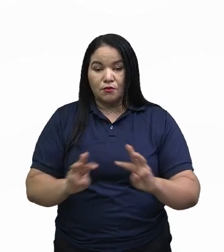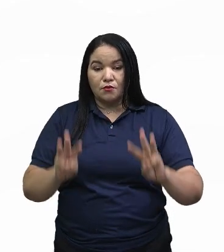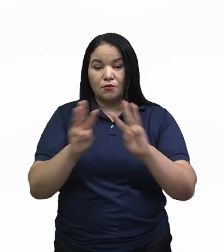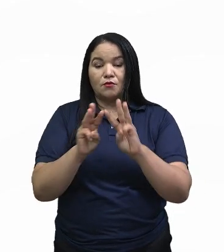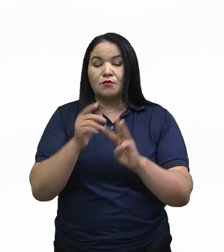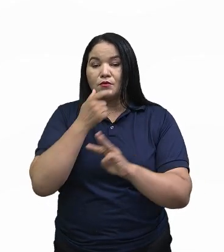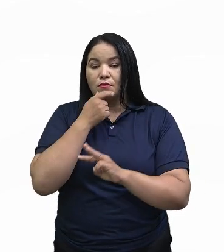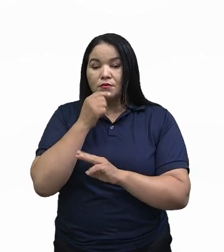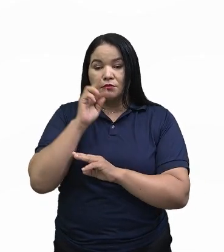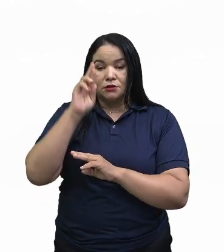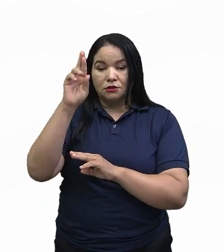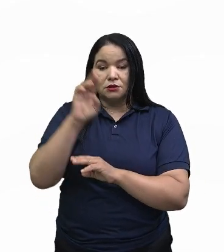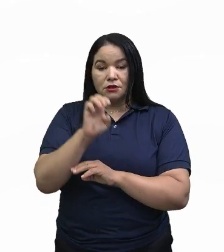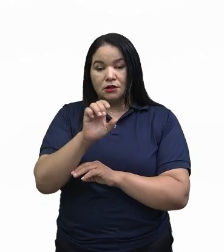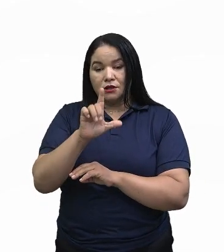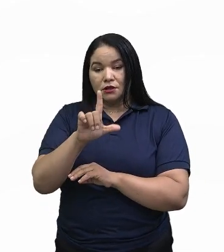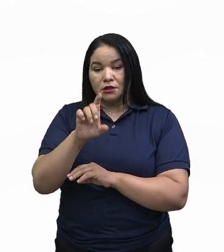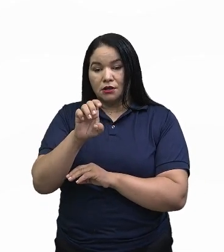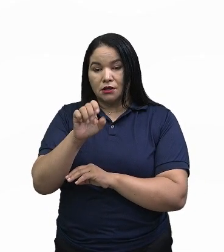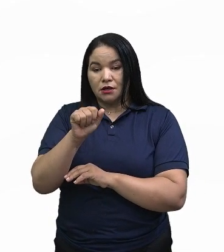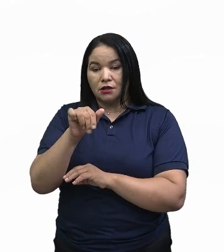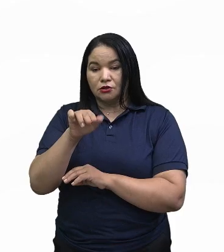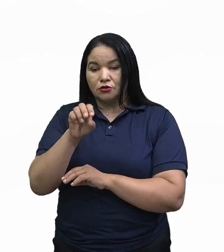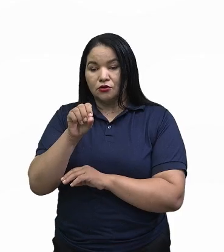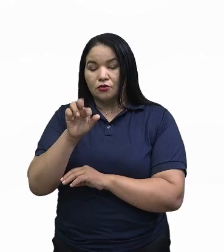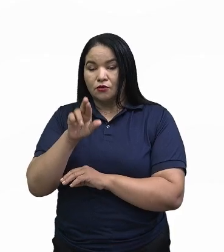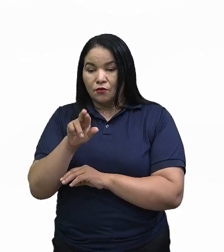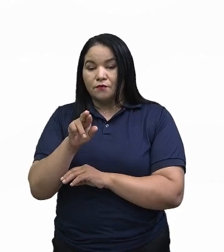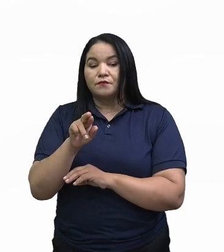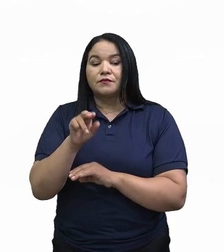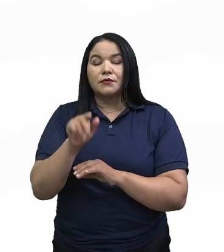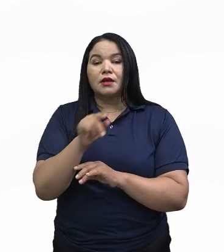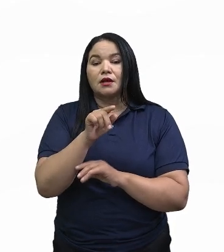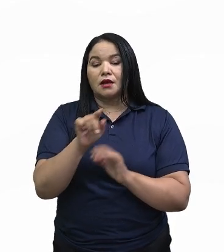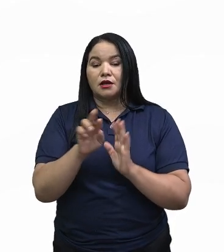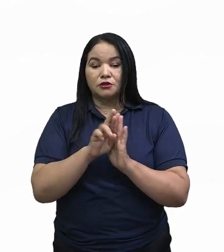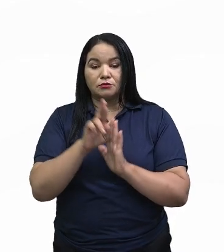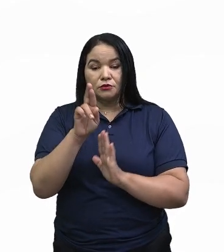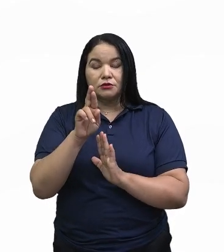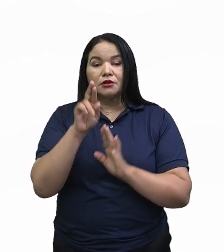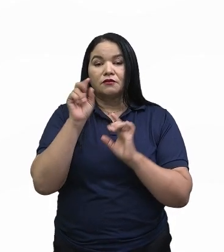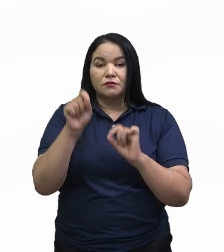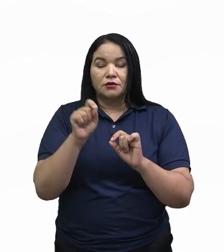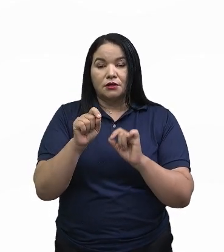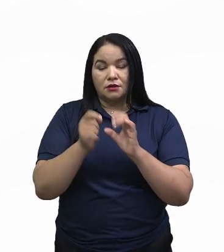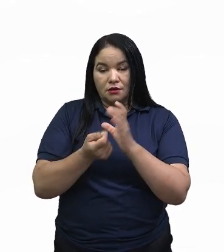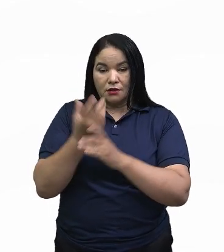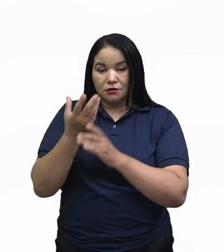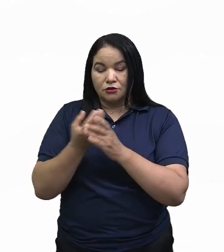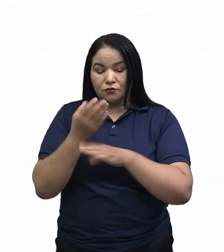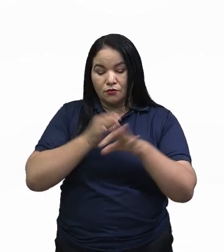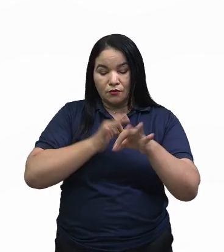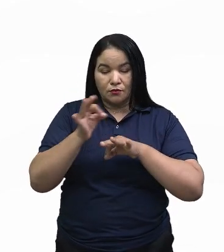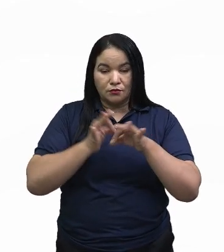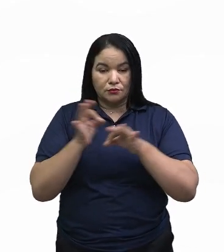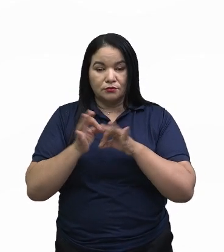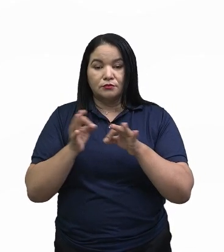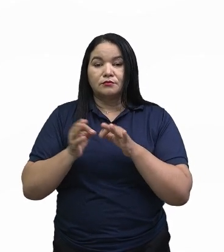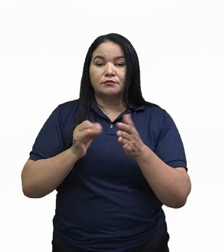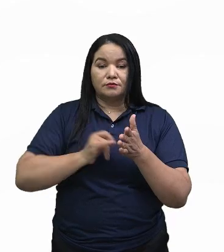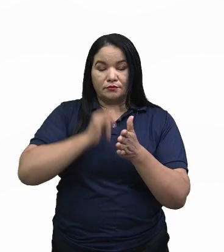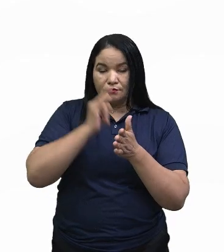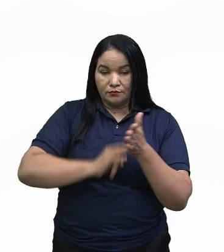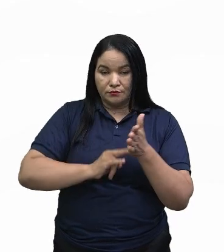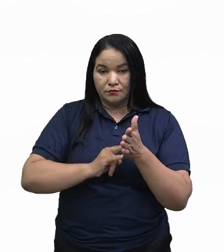por Eleanor Roosevelt, foi responsável pela sua criação. Então,